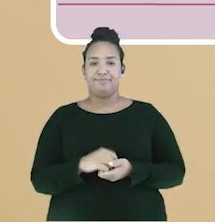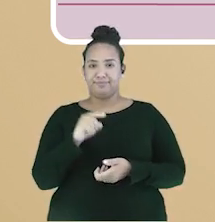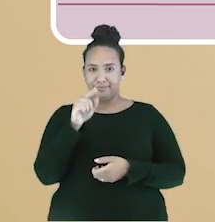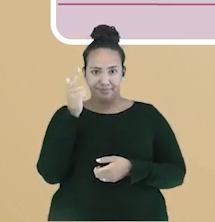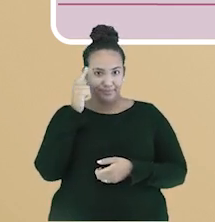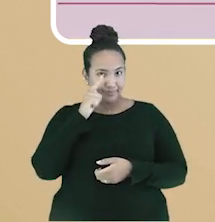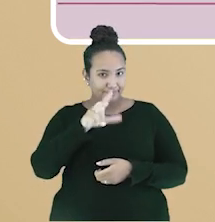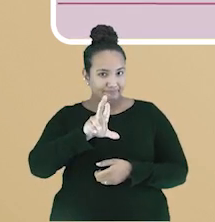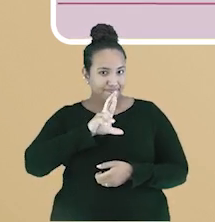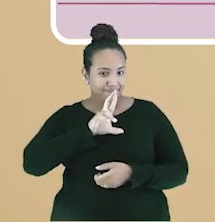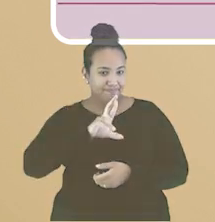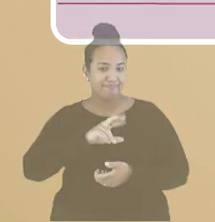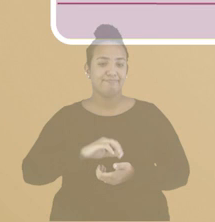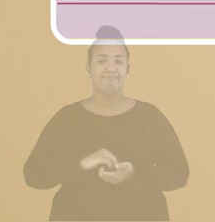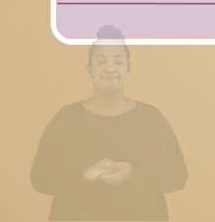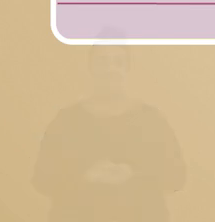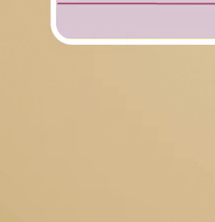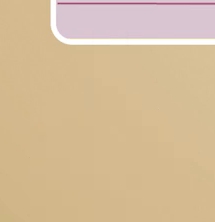me responder?